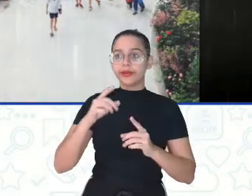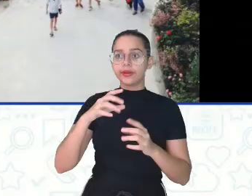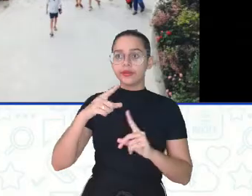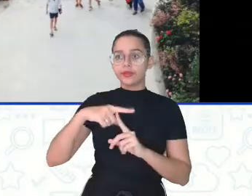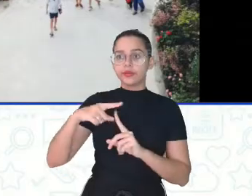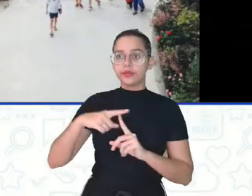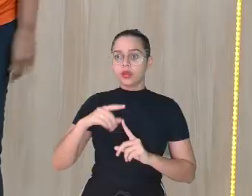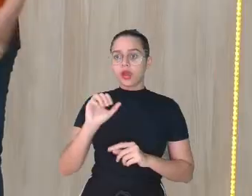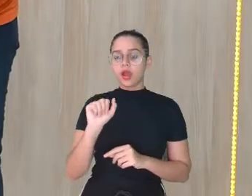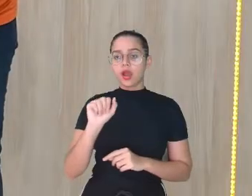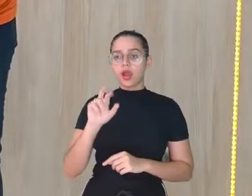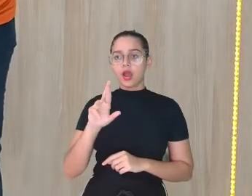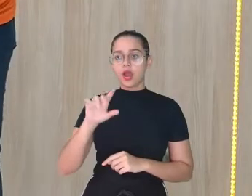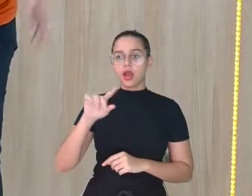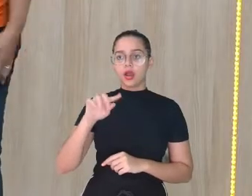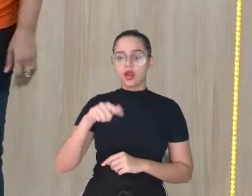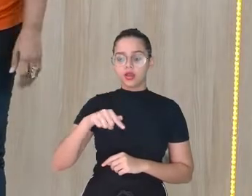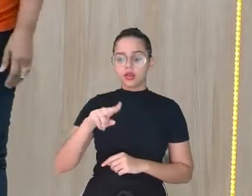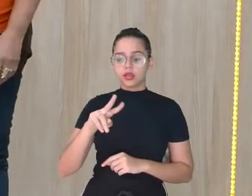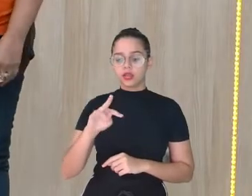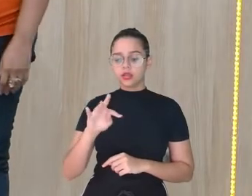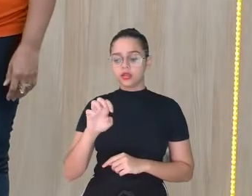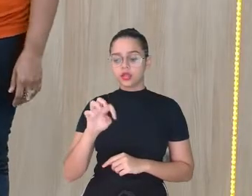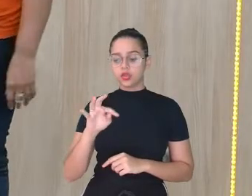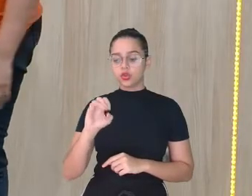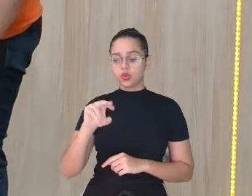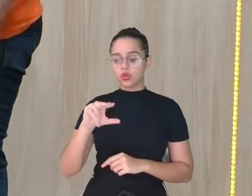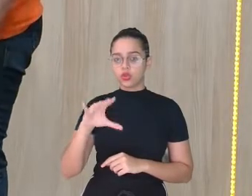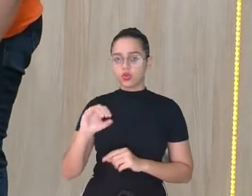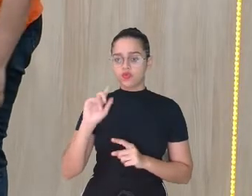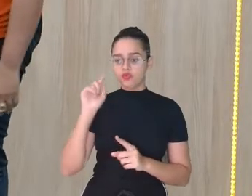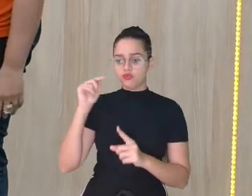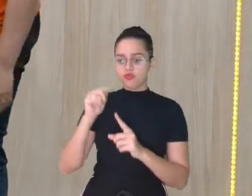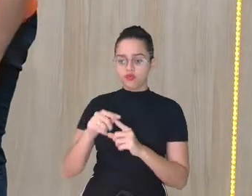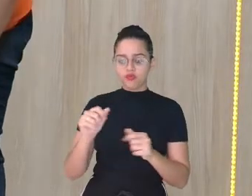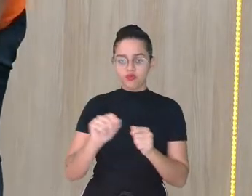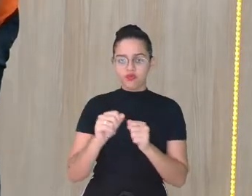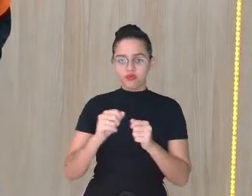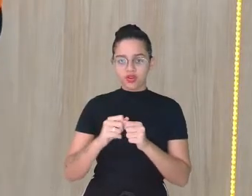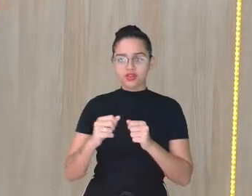para montar um jardim. Já pensou?